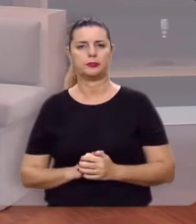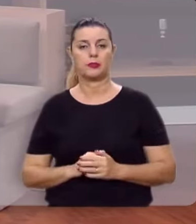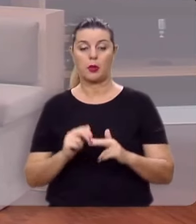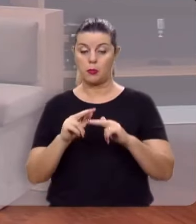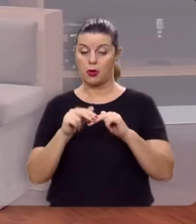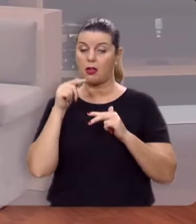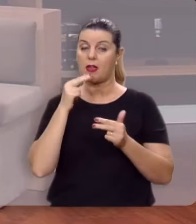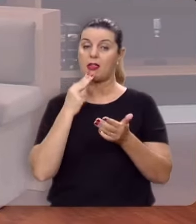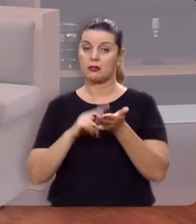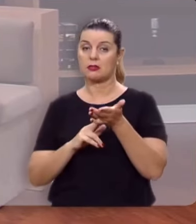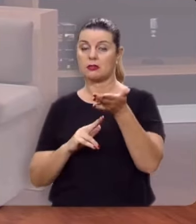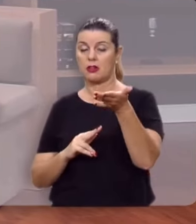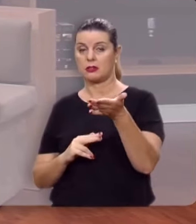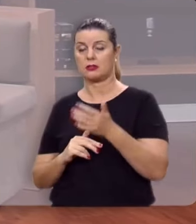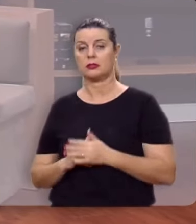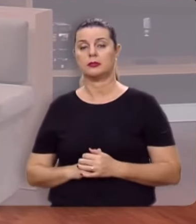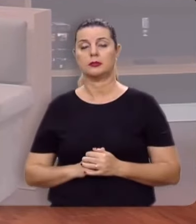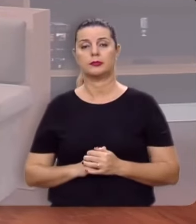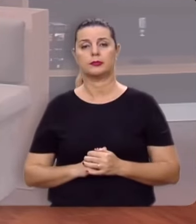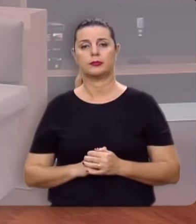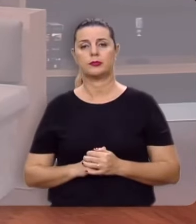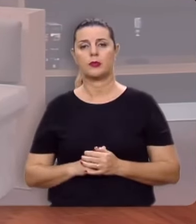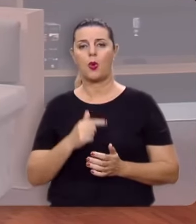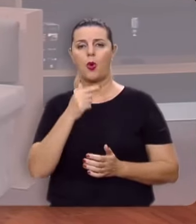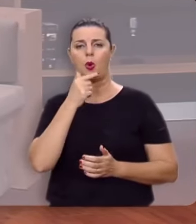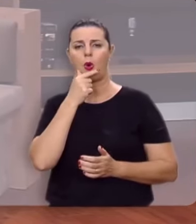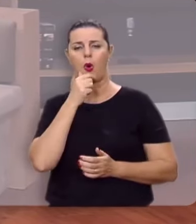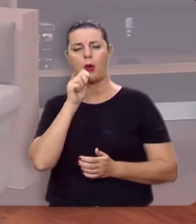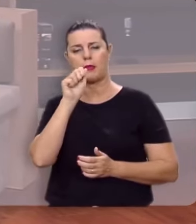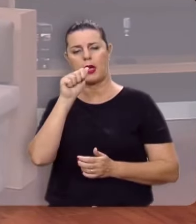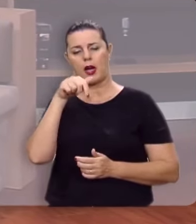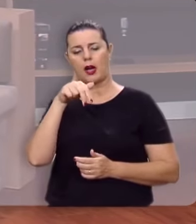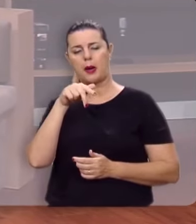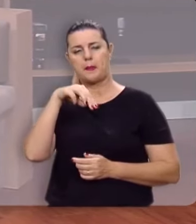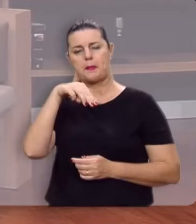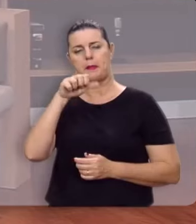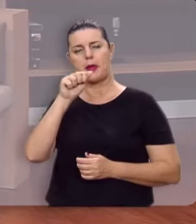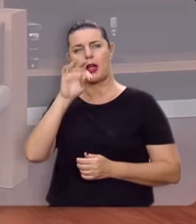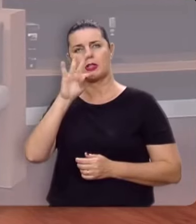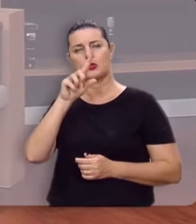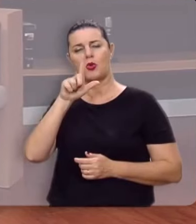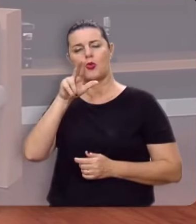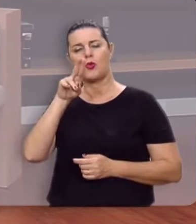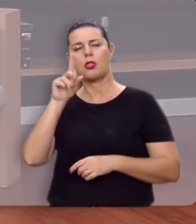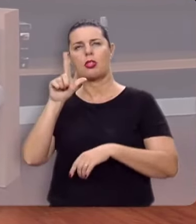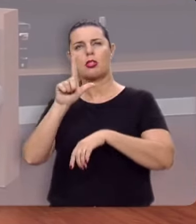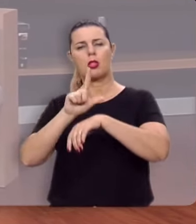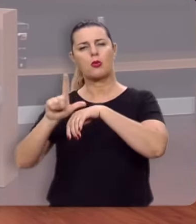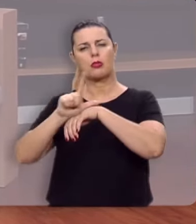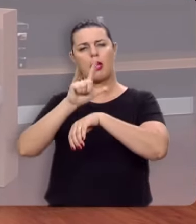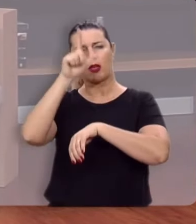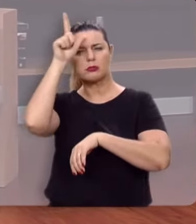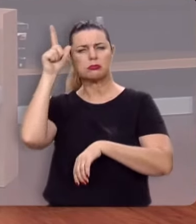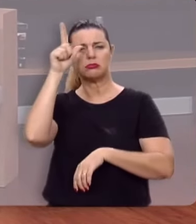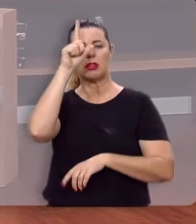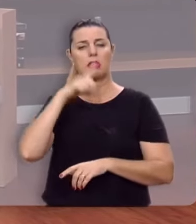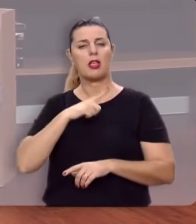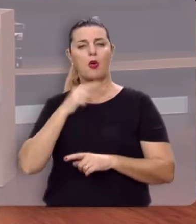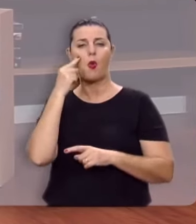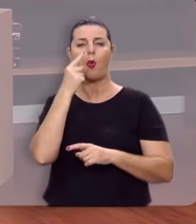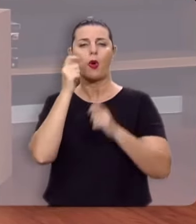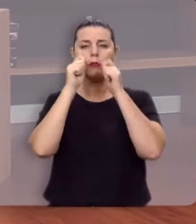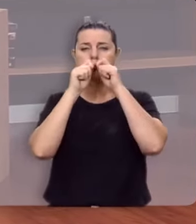por meio desta carta que o monge agostiniano Martinho Lutero teve seus olhos espirituais